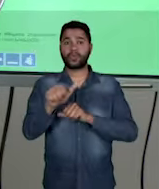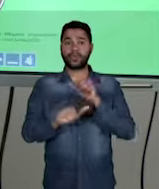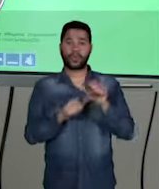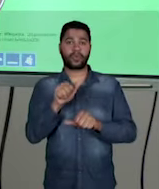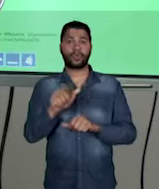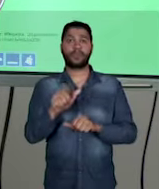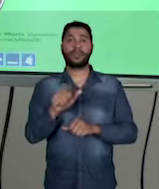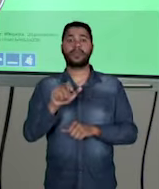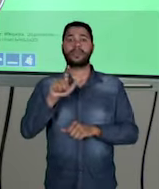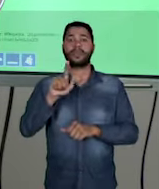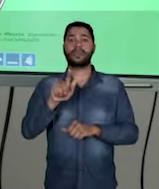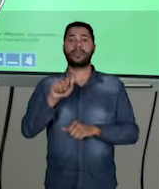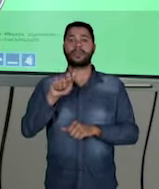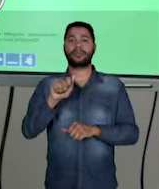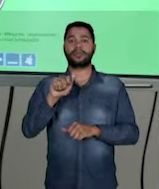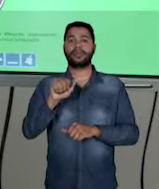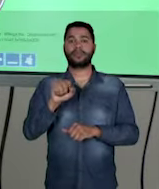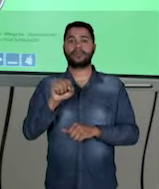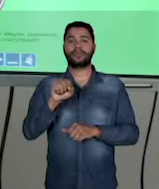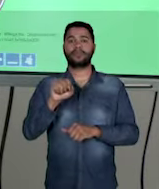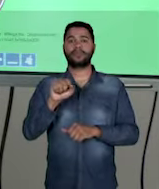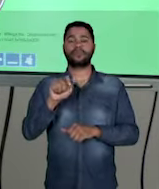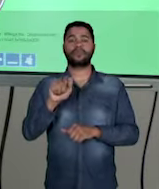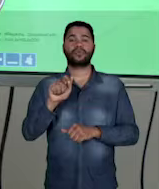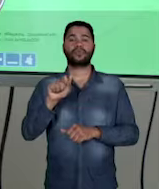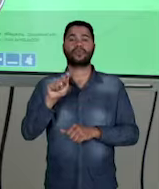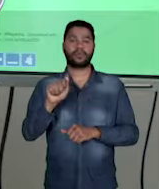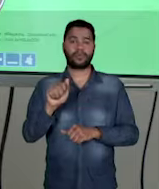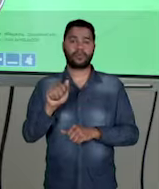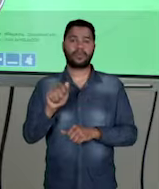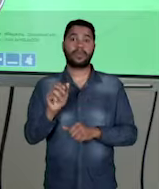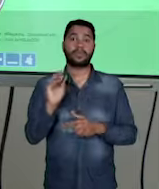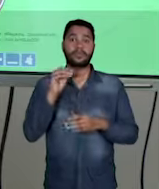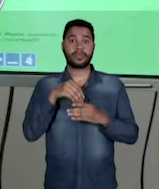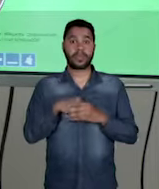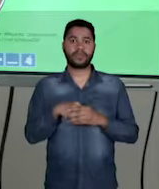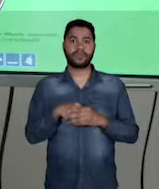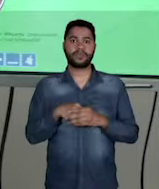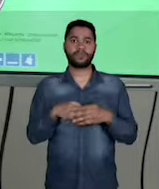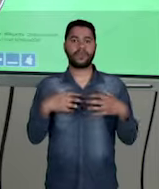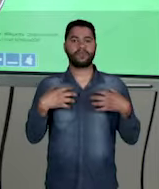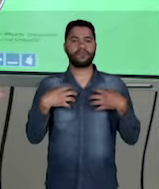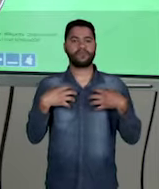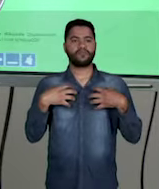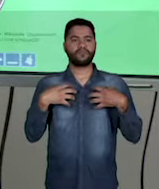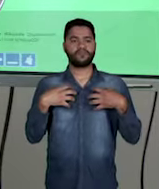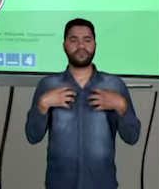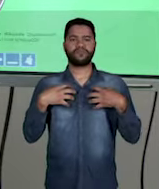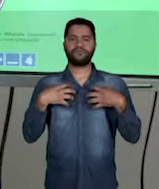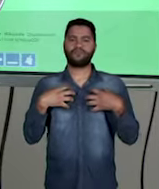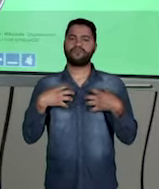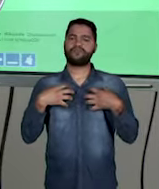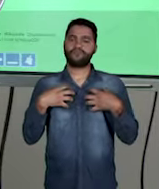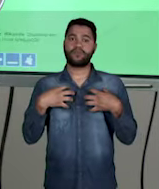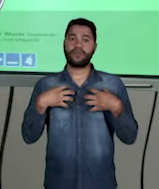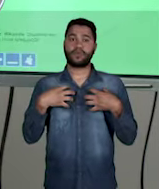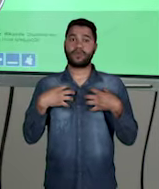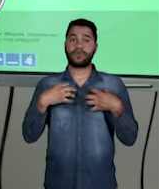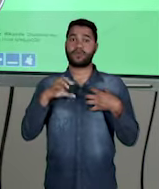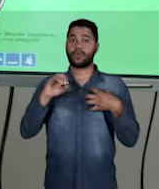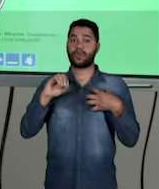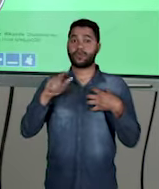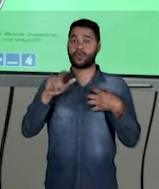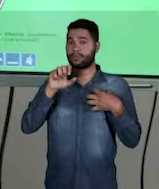está acontecendo lá nos alvéolos, lá dentro do pulmão. Ótimo! Liberou o gás carbônico, vai voltar para